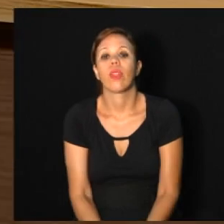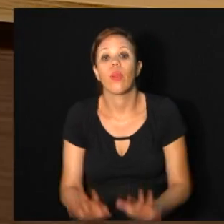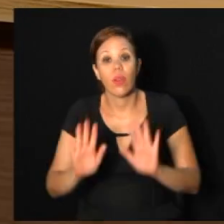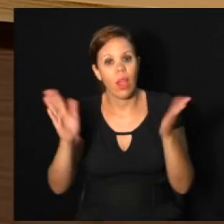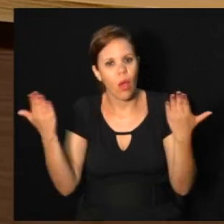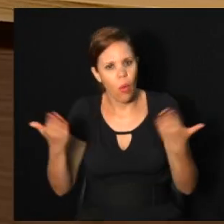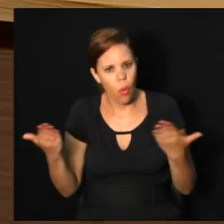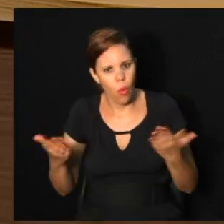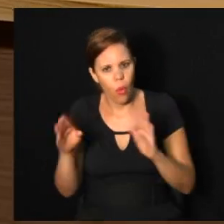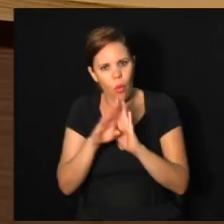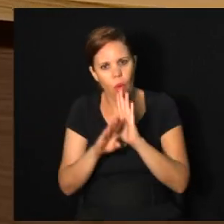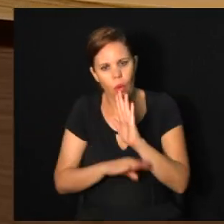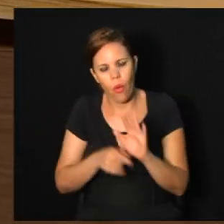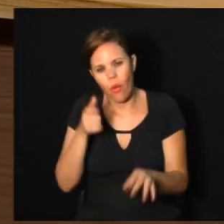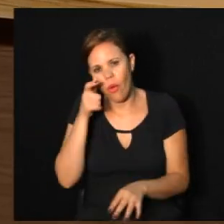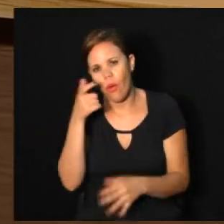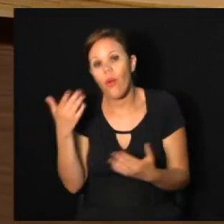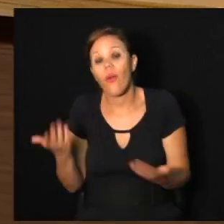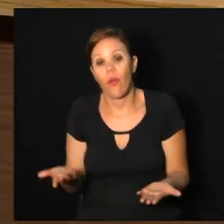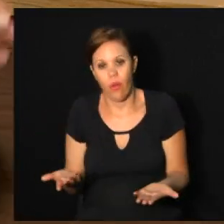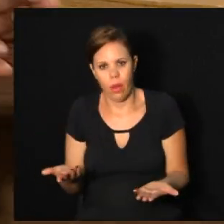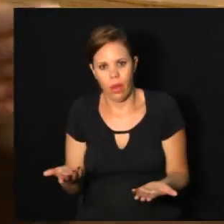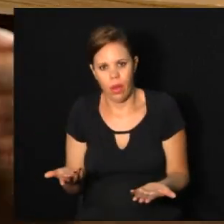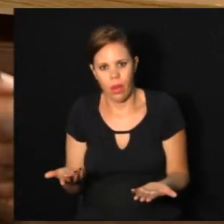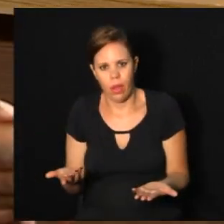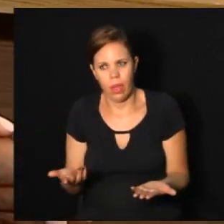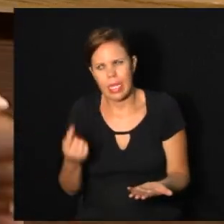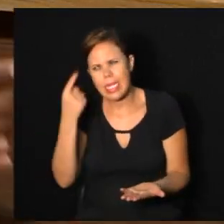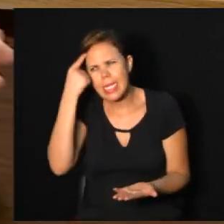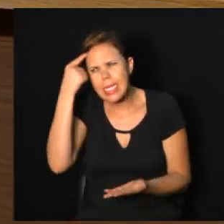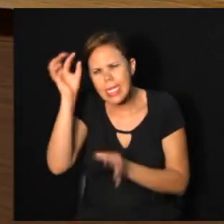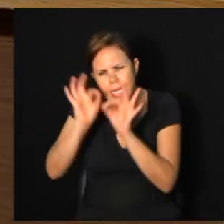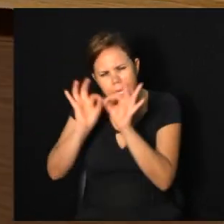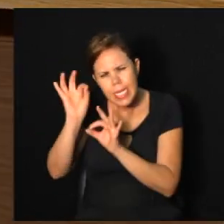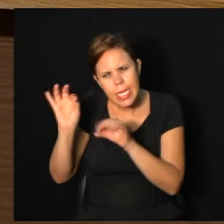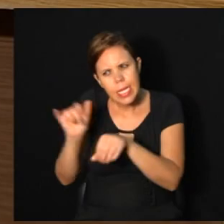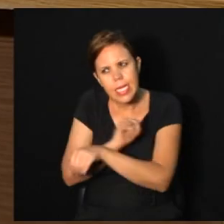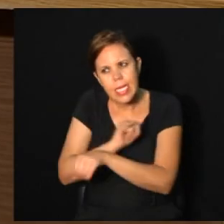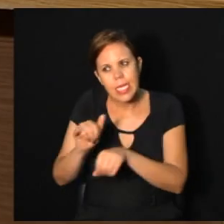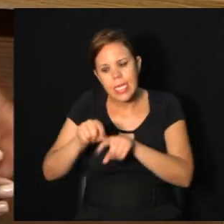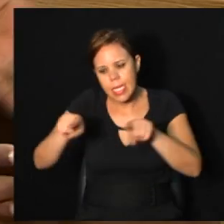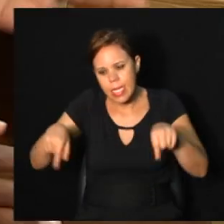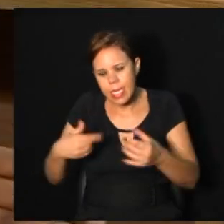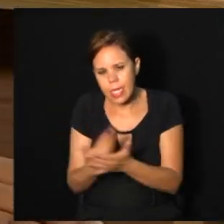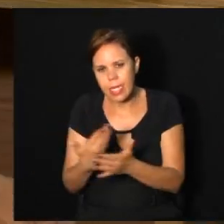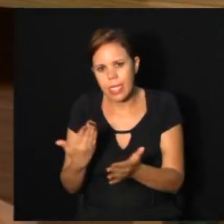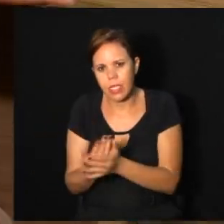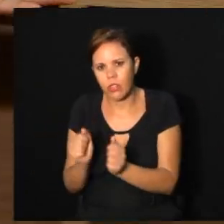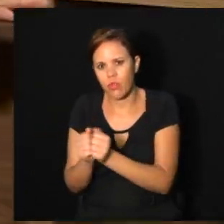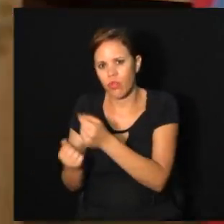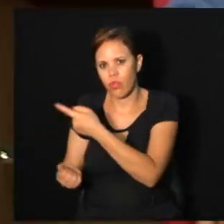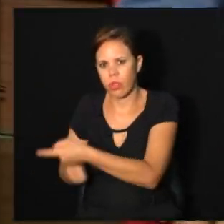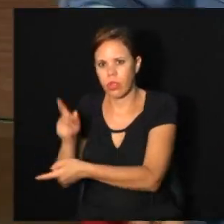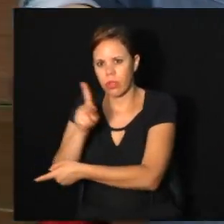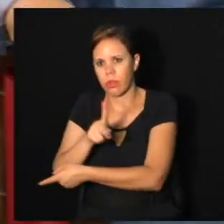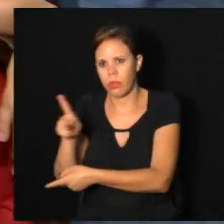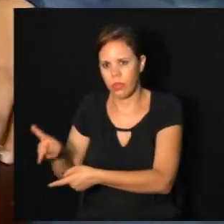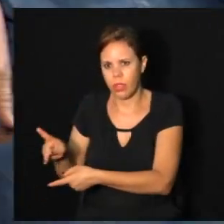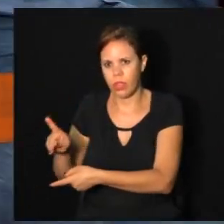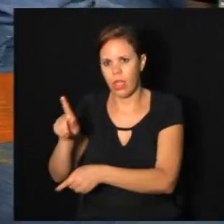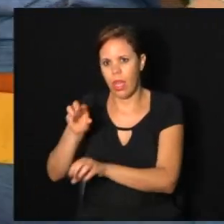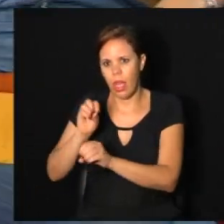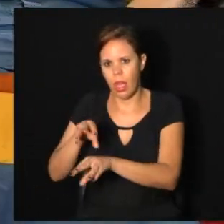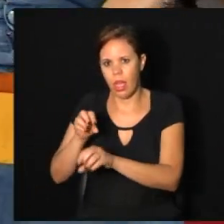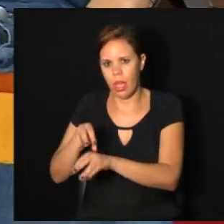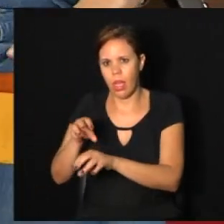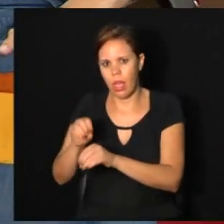Olá, hoje o quadro De Olho na Educação vai falar sobre criatividade na sala de aula. Aqui comigo está uma professora que é